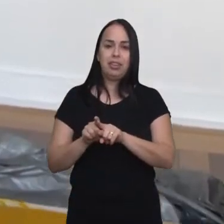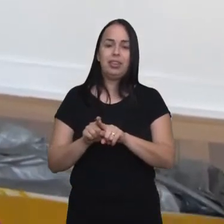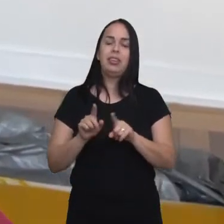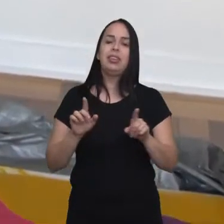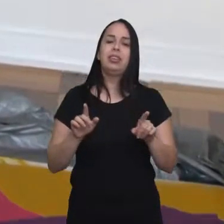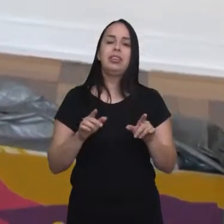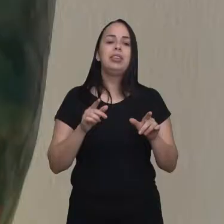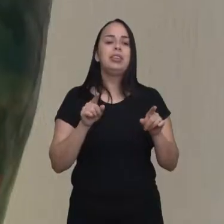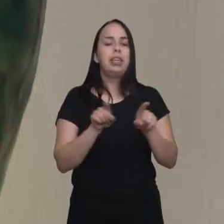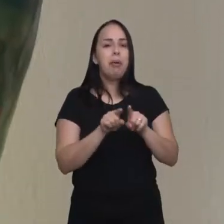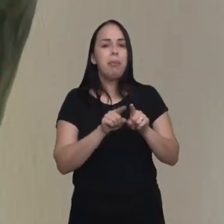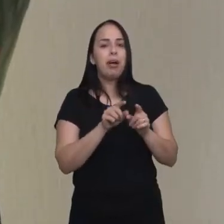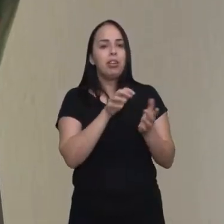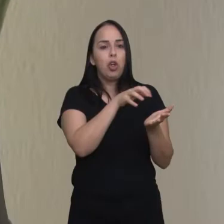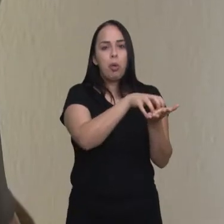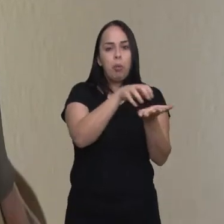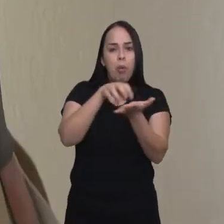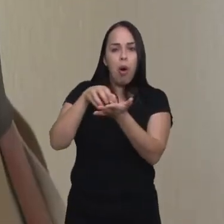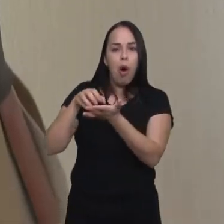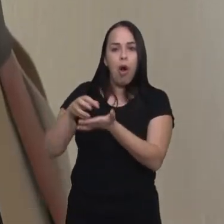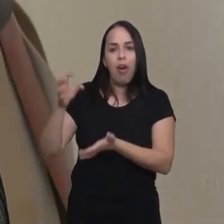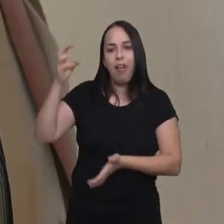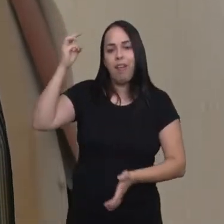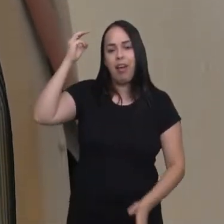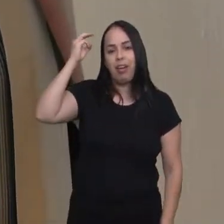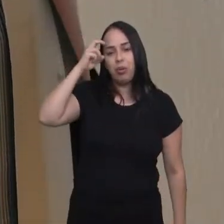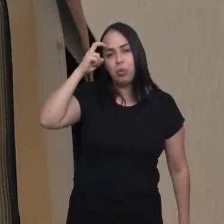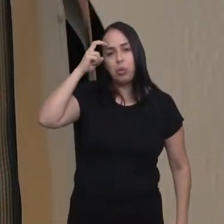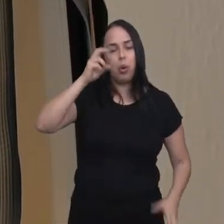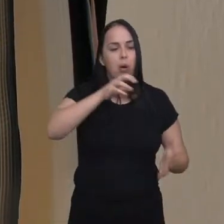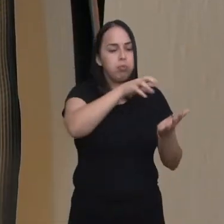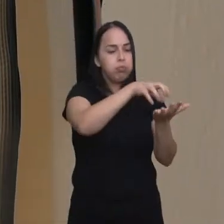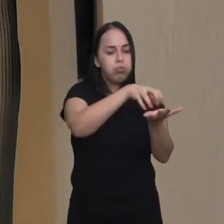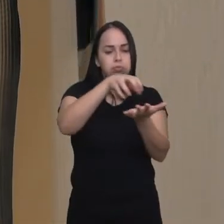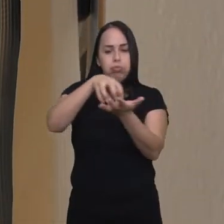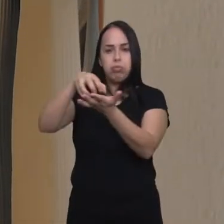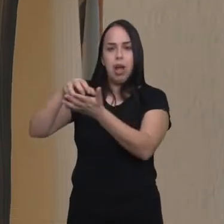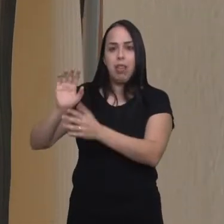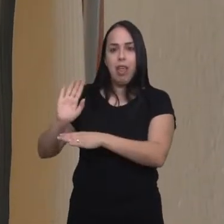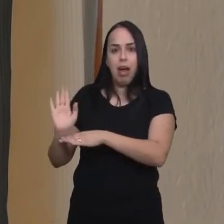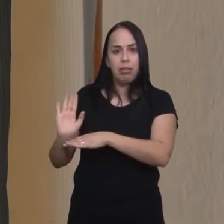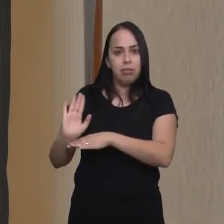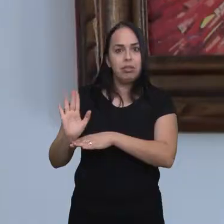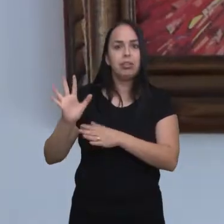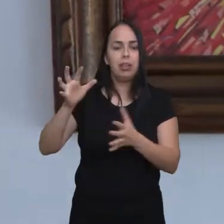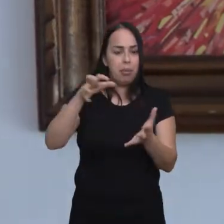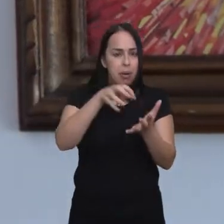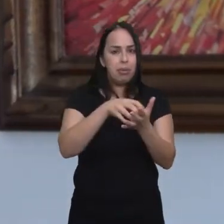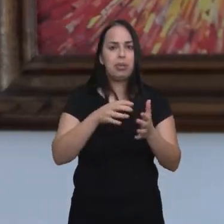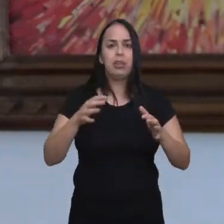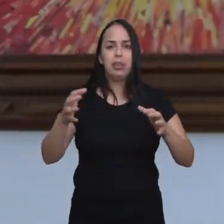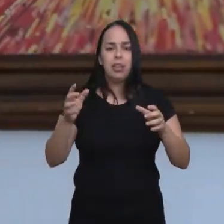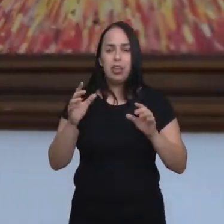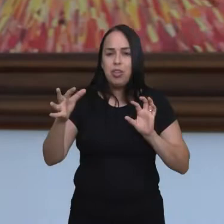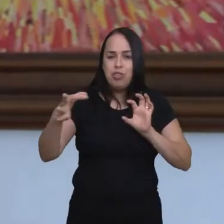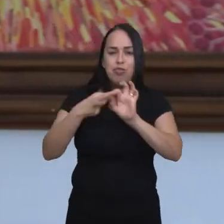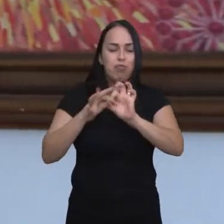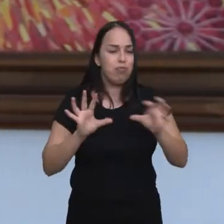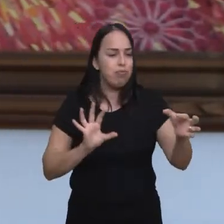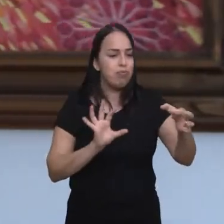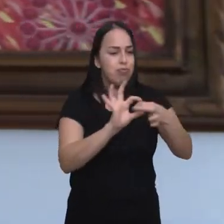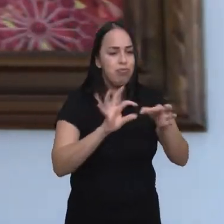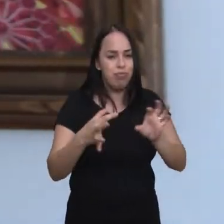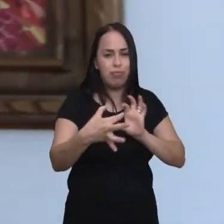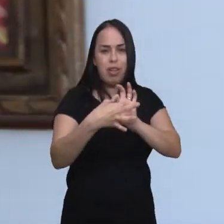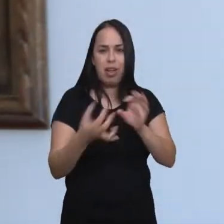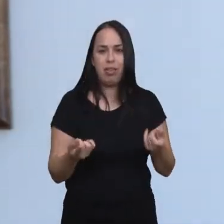outros polos culturais que já existem aqui, como a Casa Zé Mira, o Cine Santana, né? Enfim, ser parte desse contexto